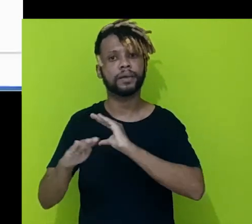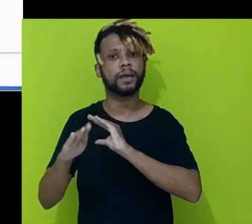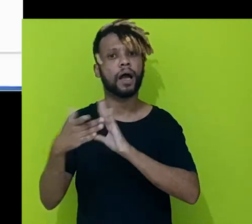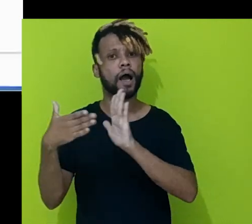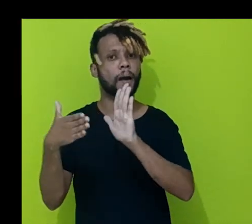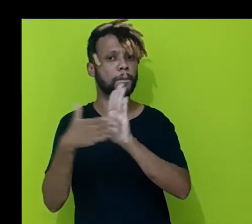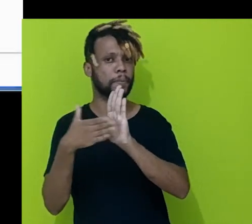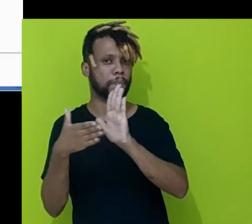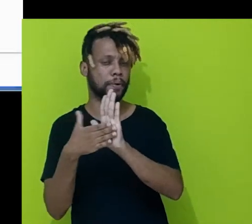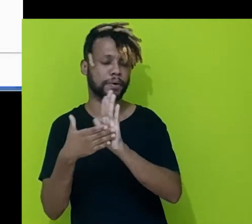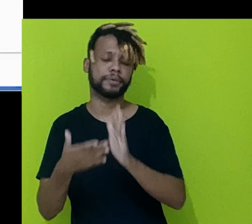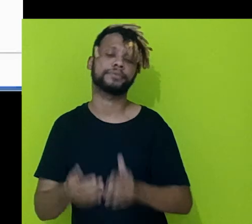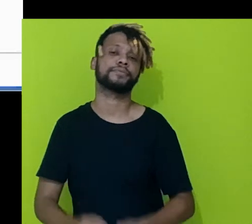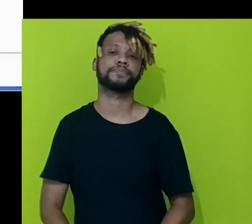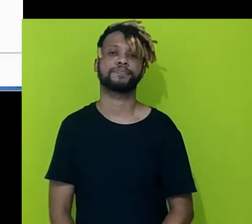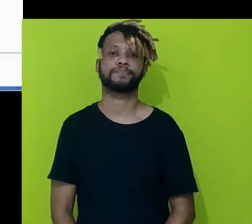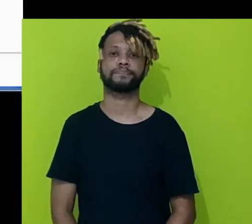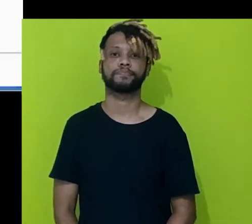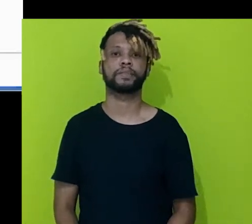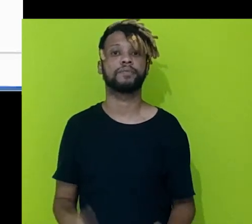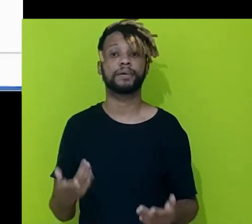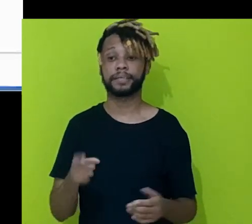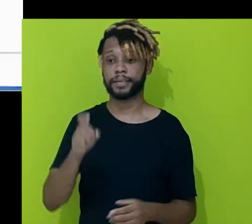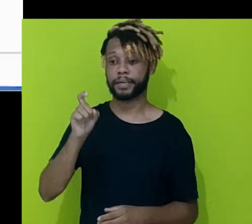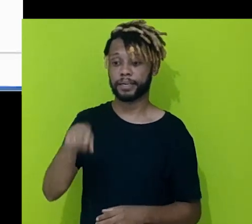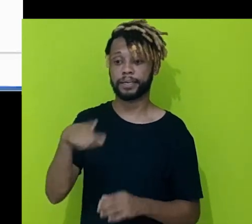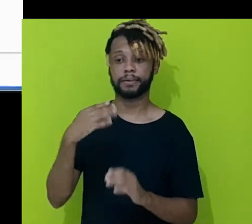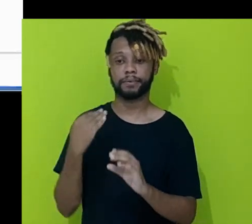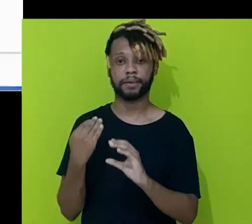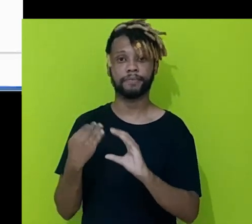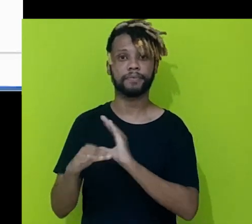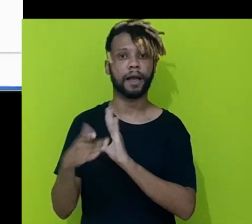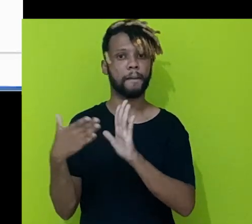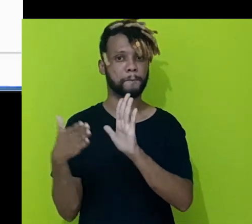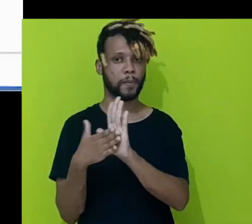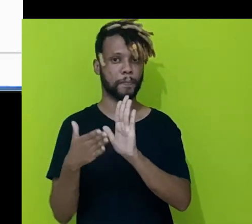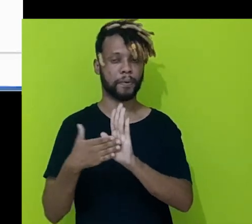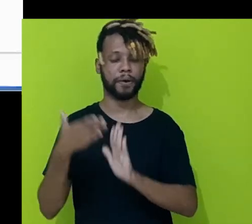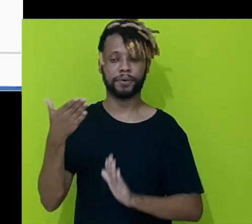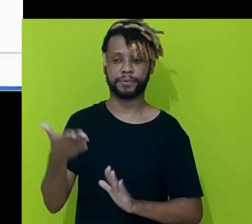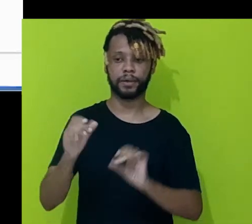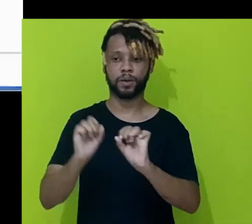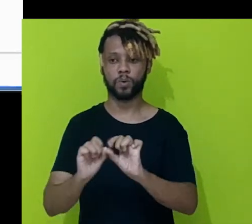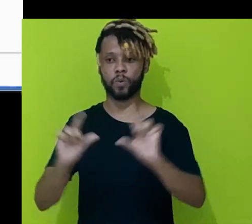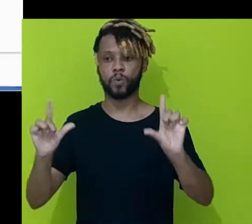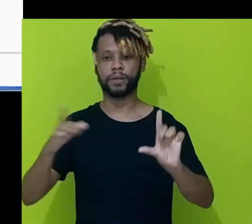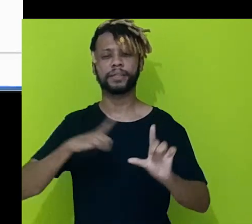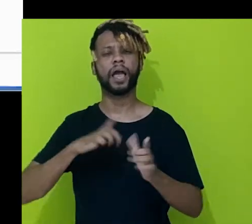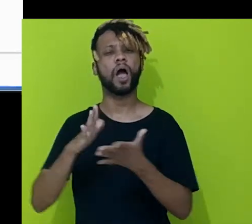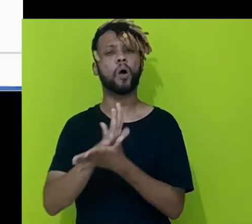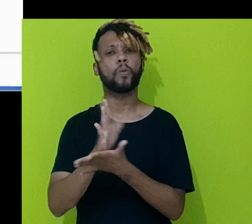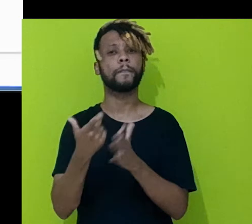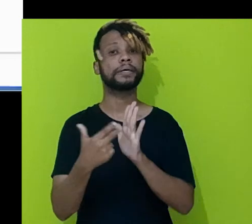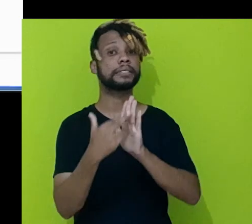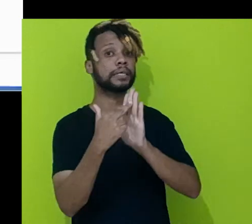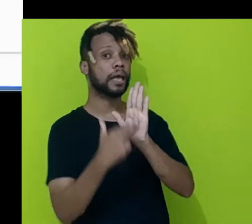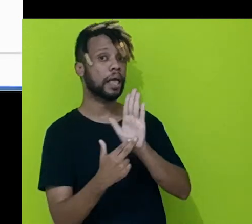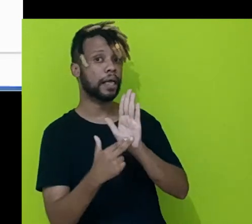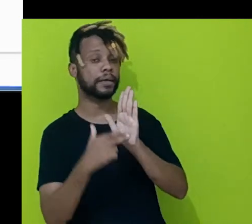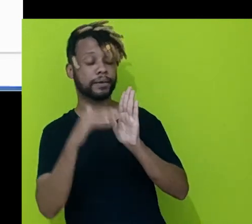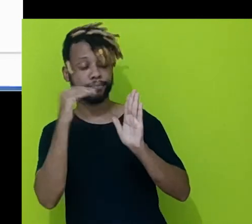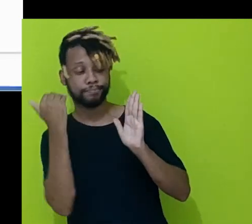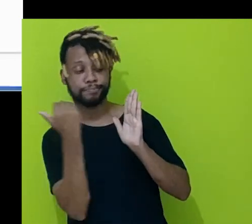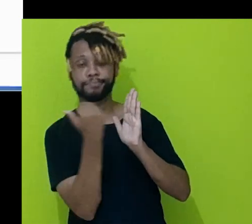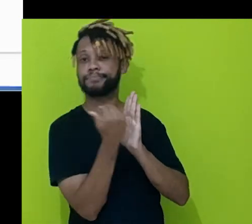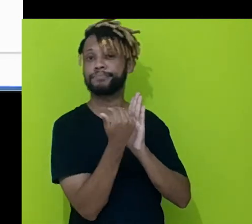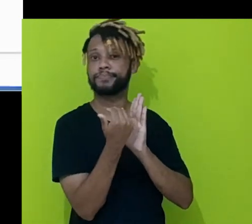a proposta. Quando você clica para enviar a proposta, ele faz algumas